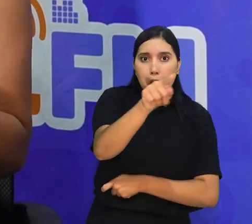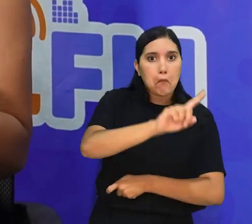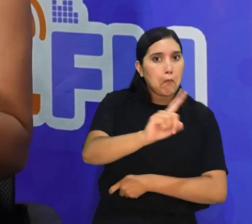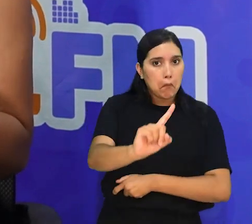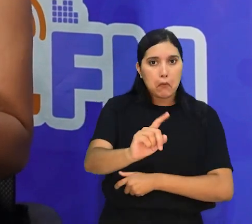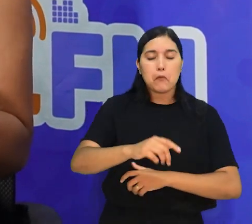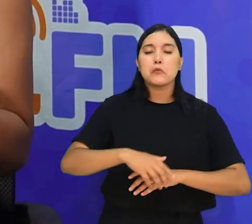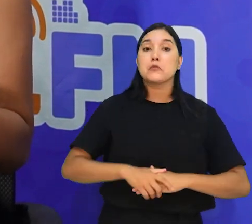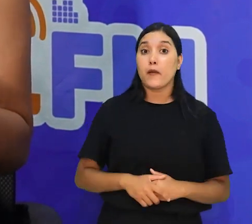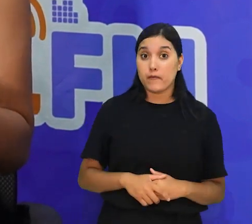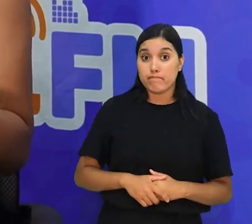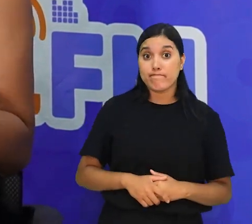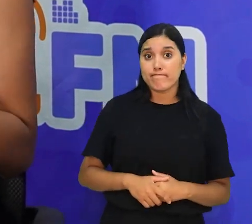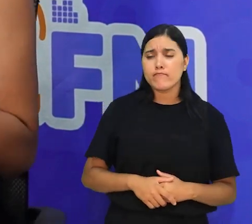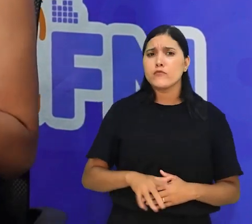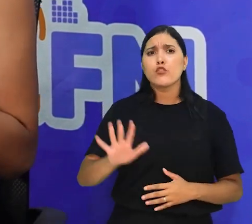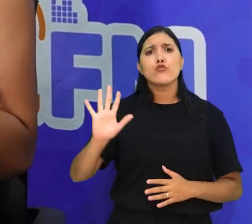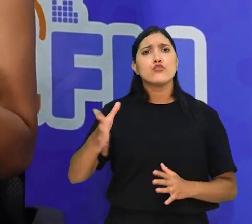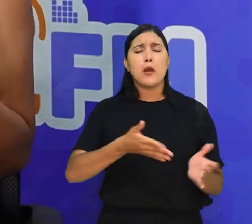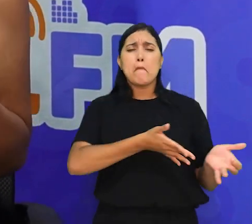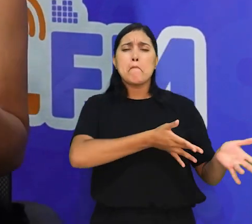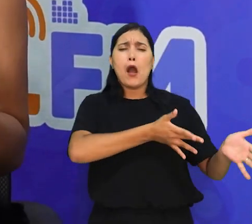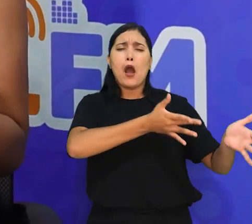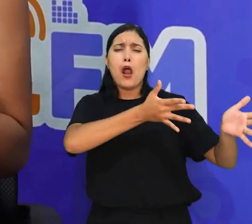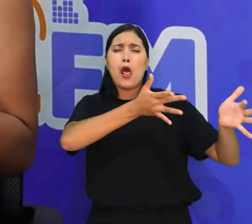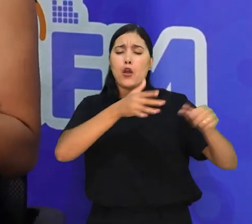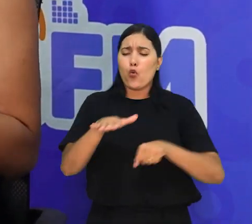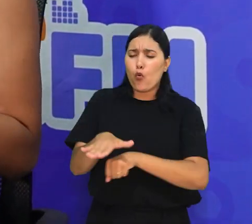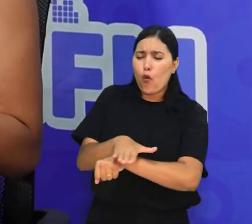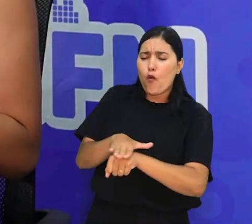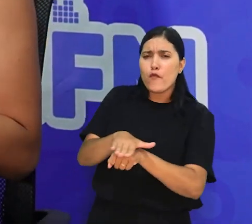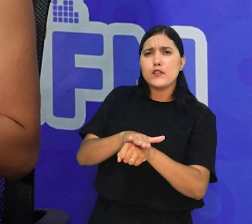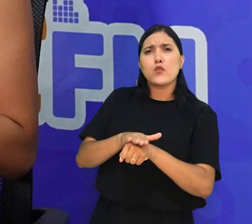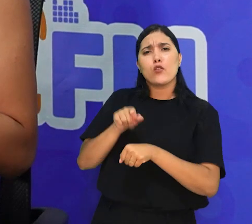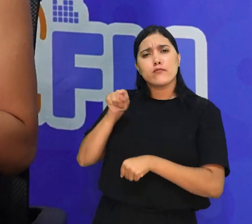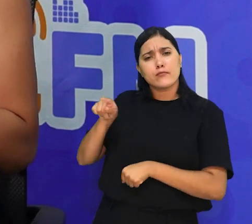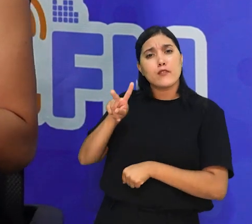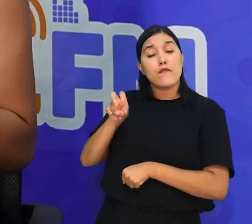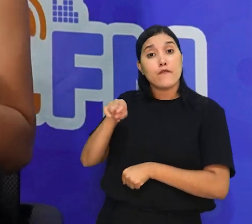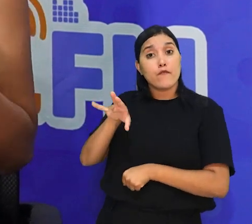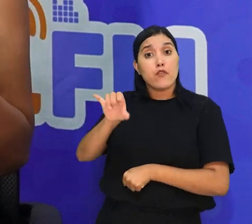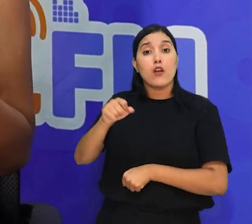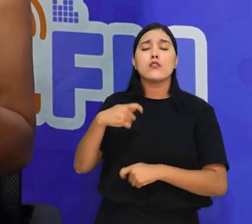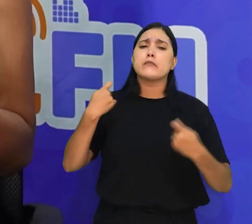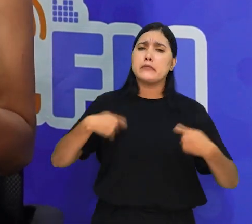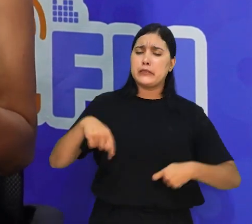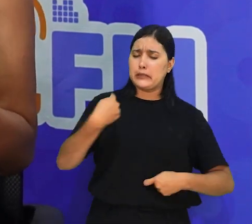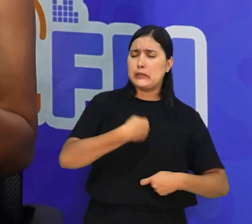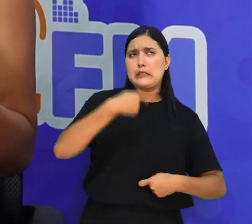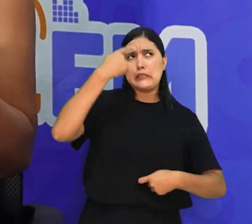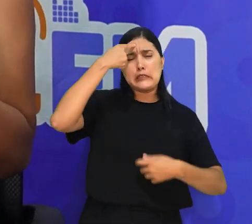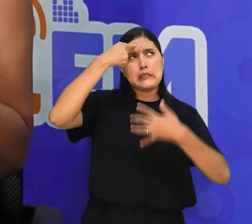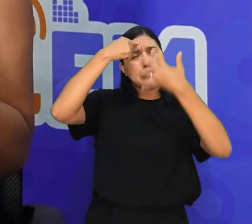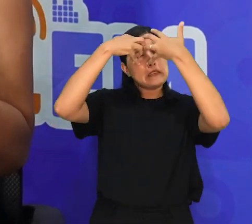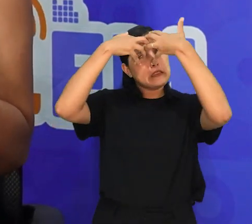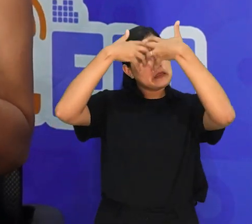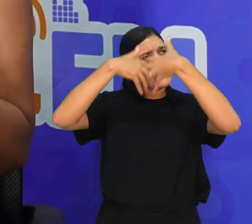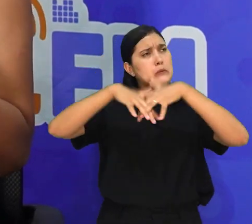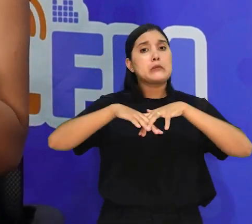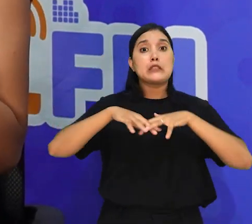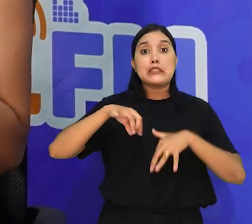para você? E diante de tudo que nós trouxemos e conversamos aqui com a Vânia, nos faz pensar que